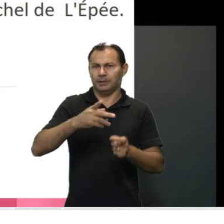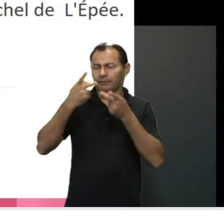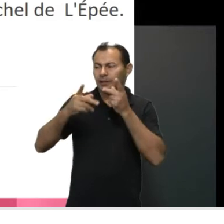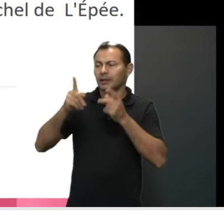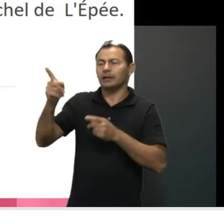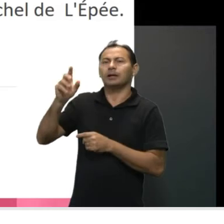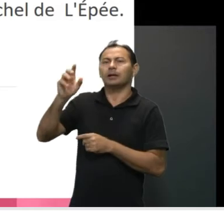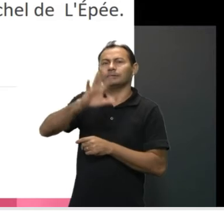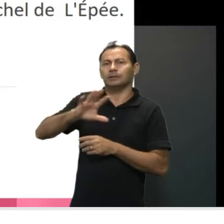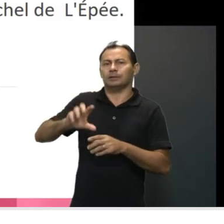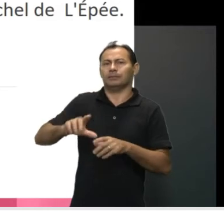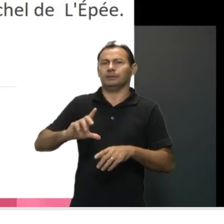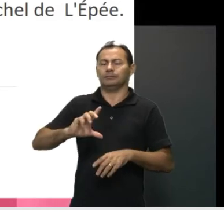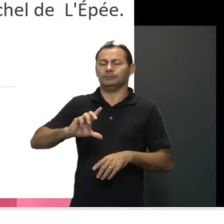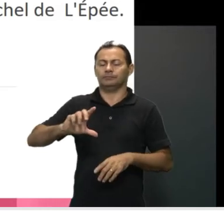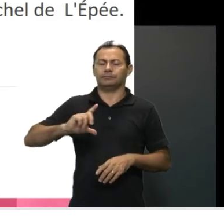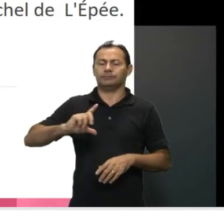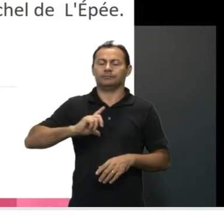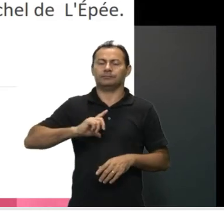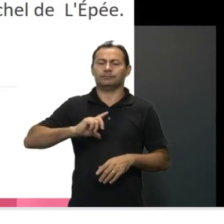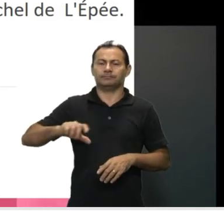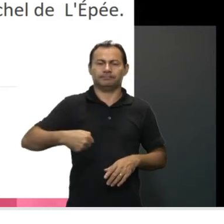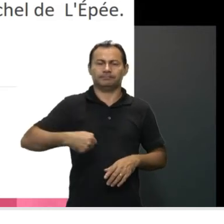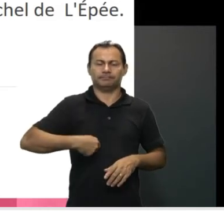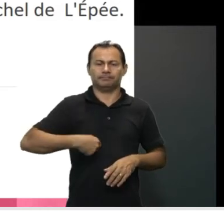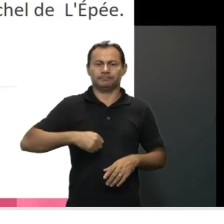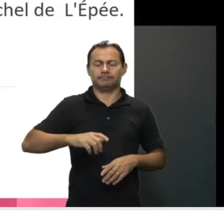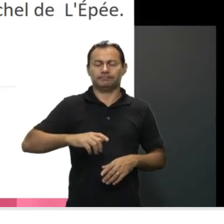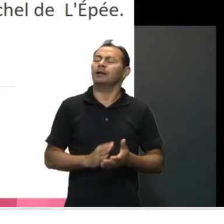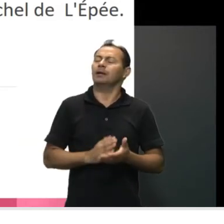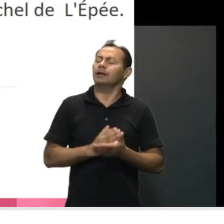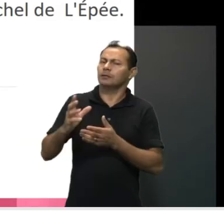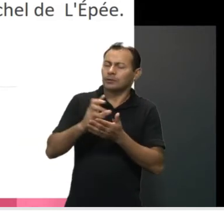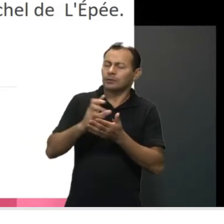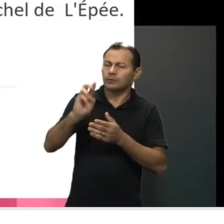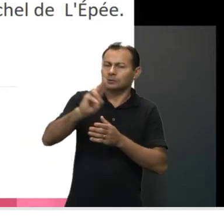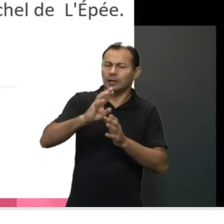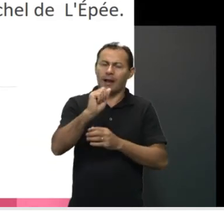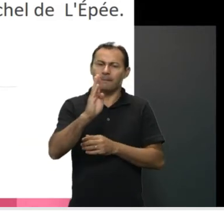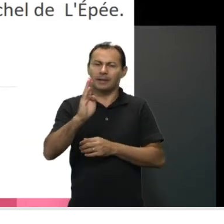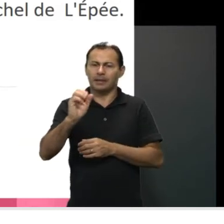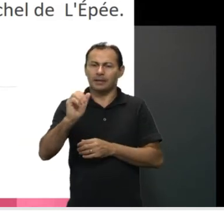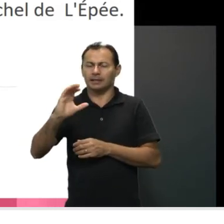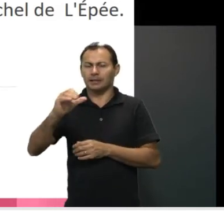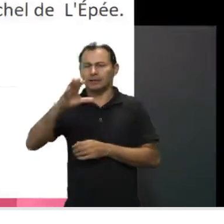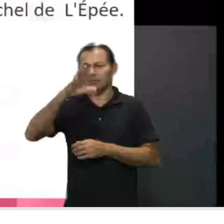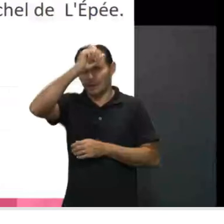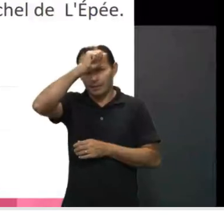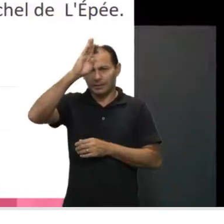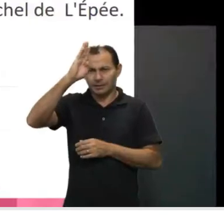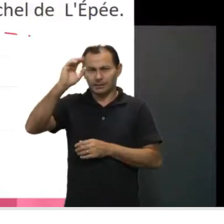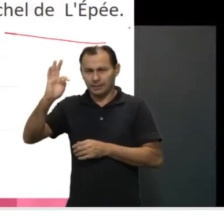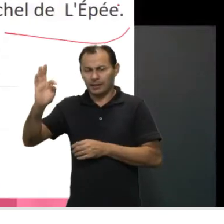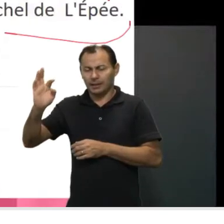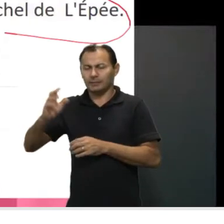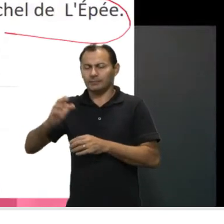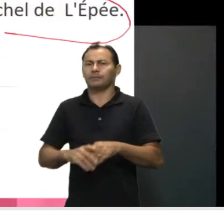começaram a utilizar o alfabeto manual, e nós temos como destaque Lepier. Lepier, ele tem